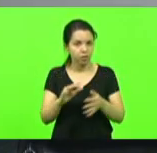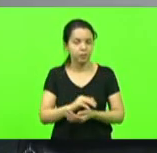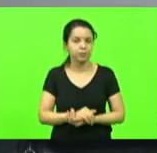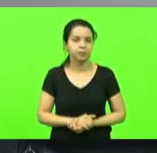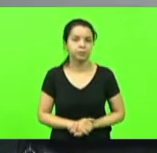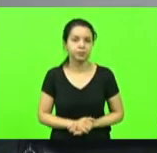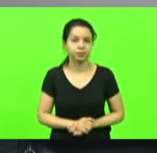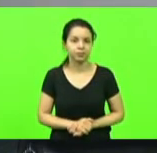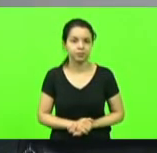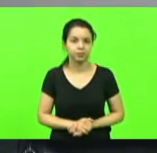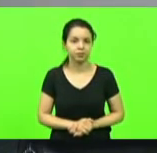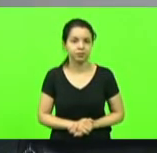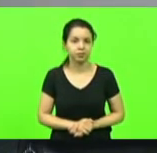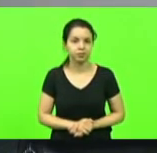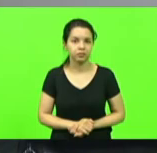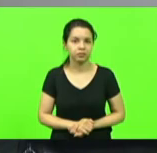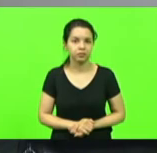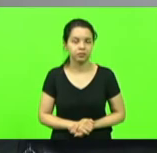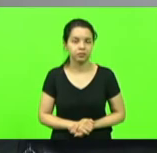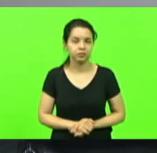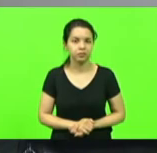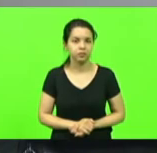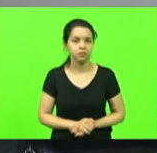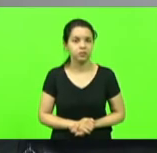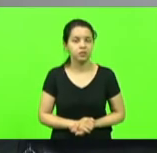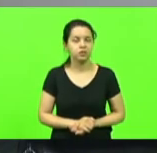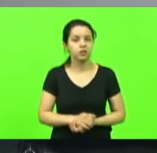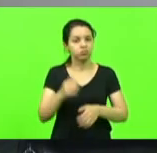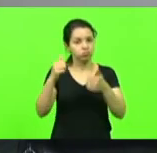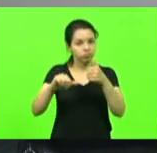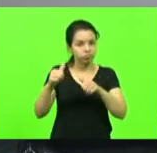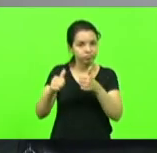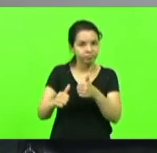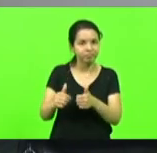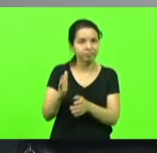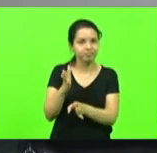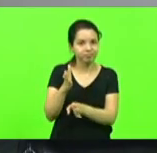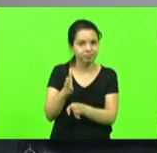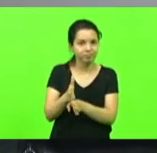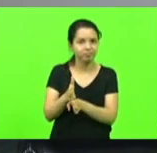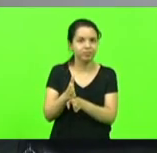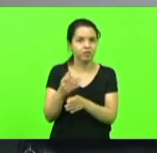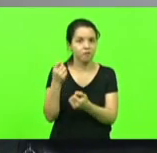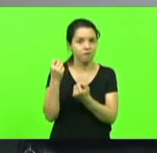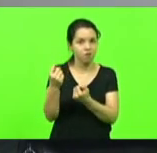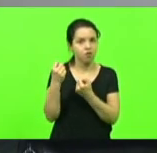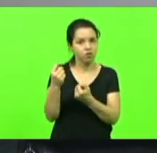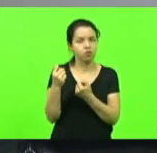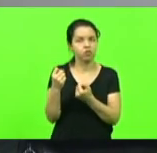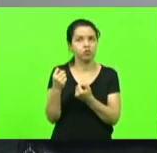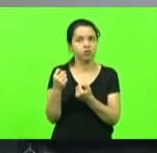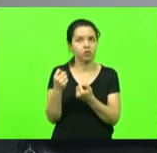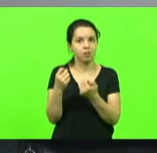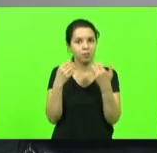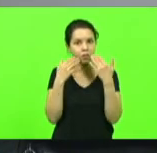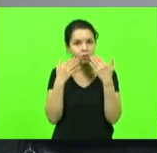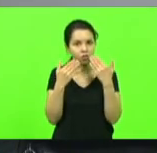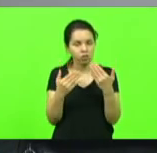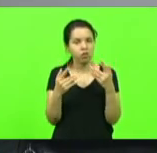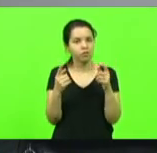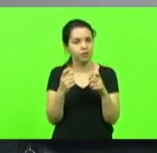e com uma capacidade diagnóstica muito forte, né? Que mostrou as